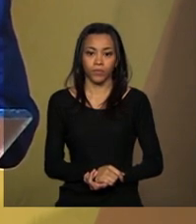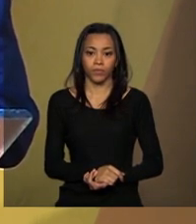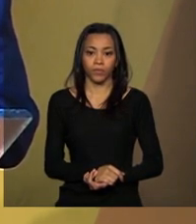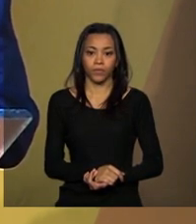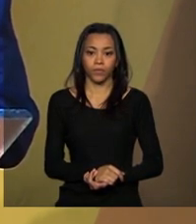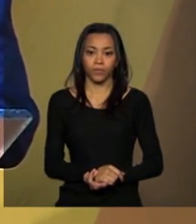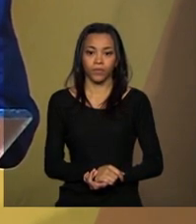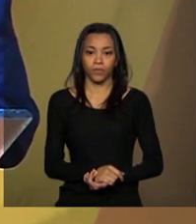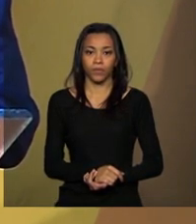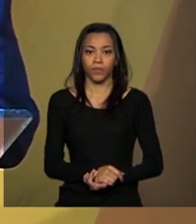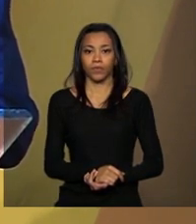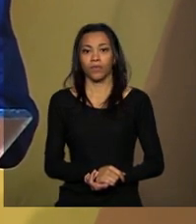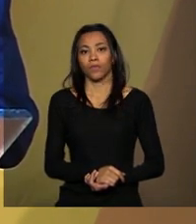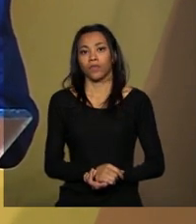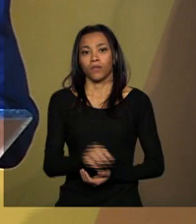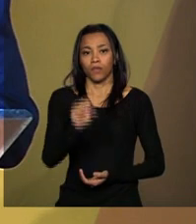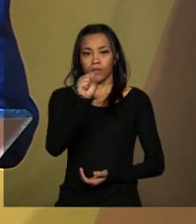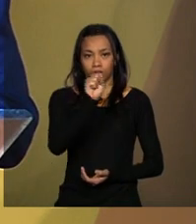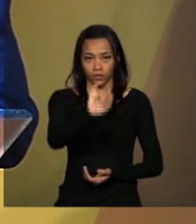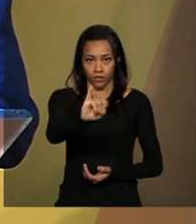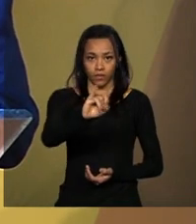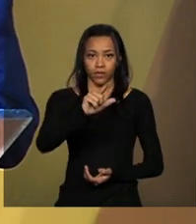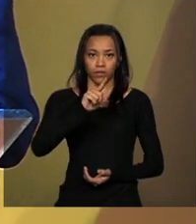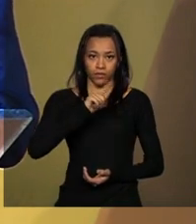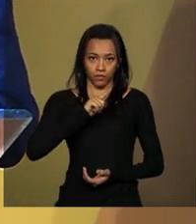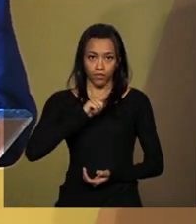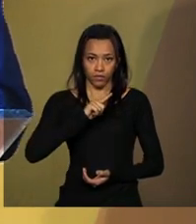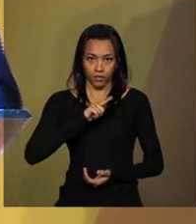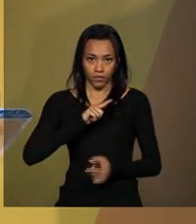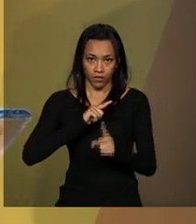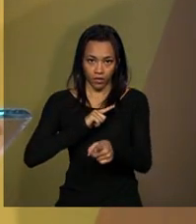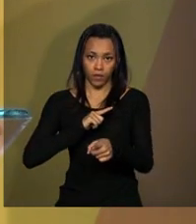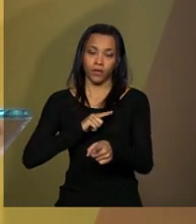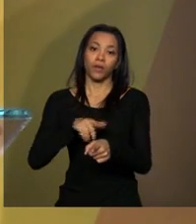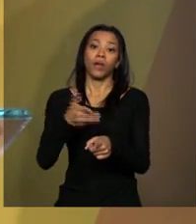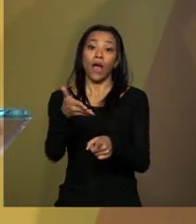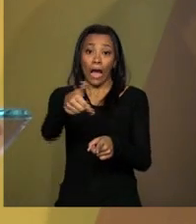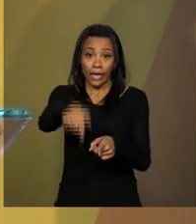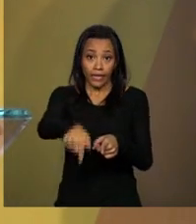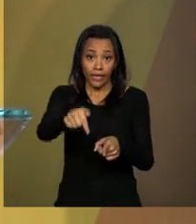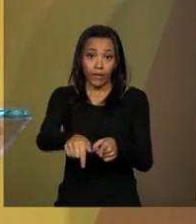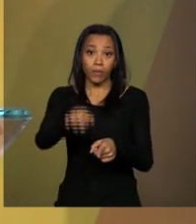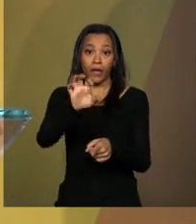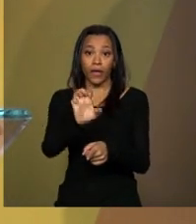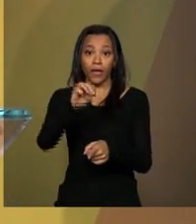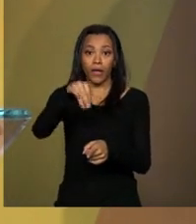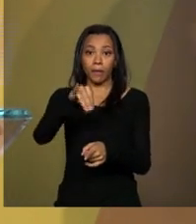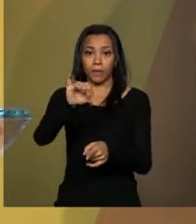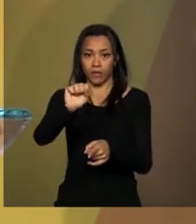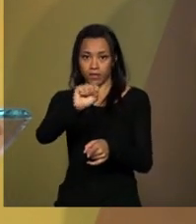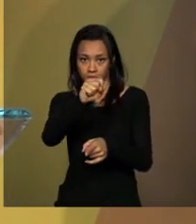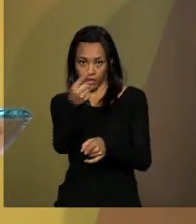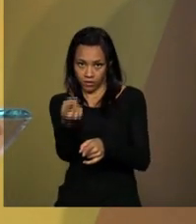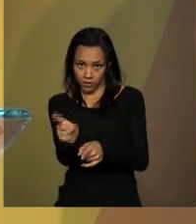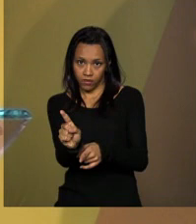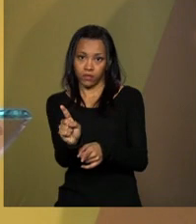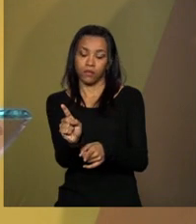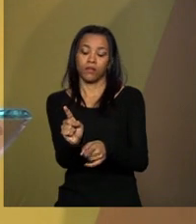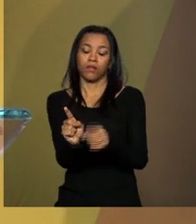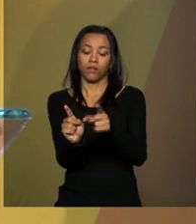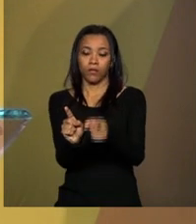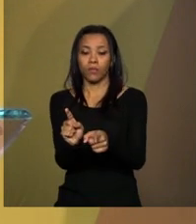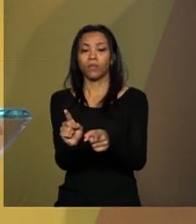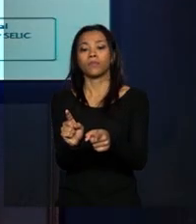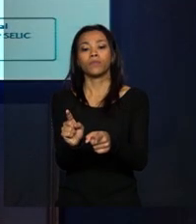aeroportos se houver emissão de deers aqui vocês podem ver ver